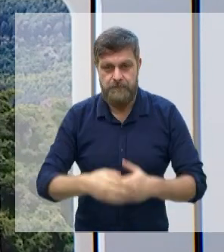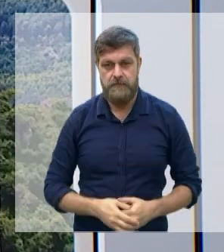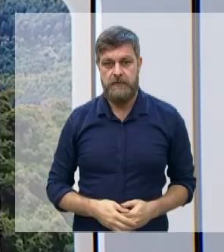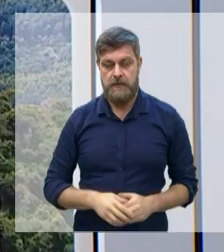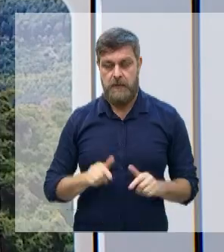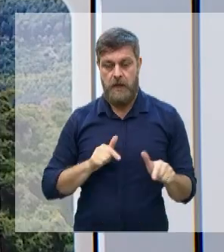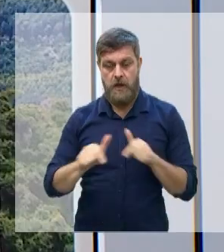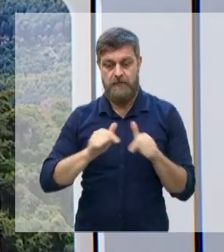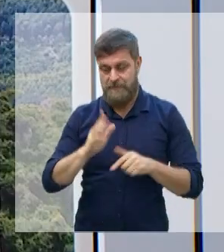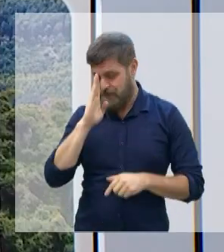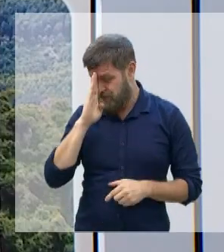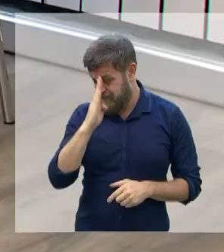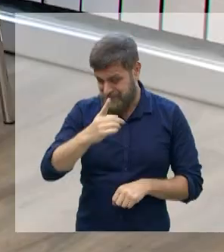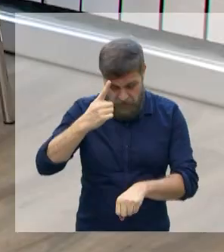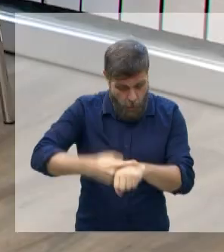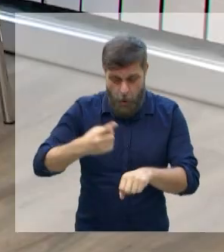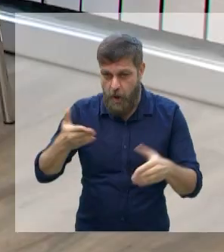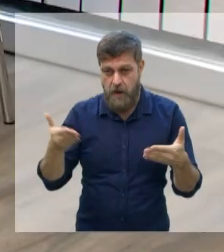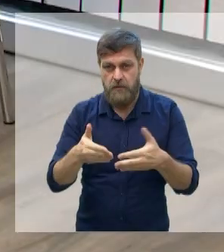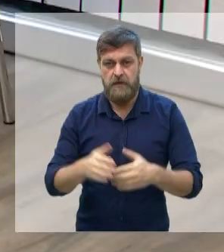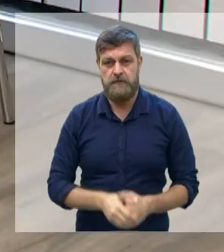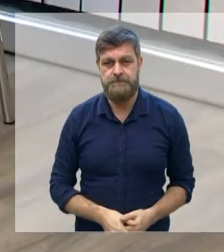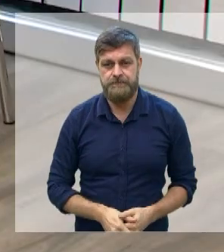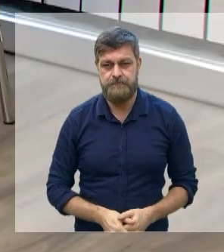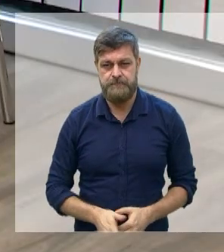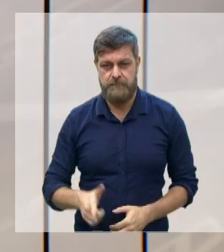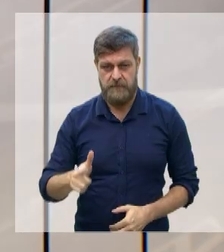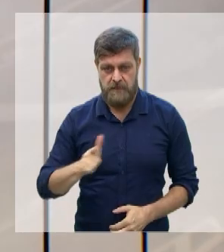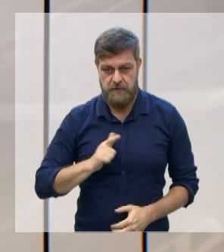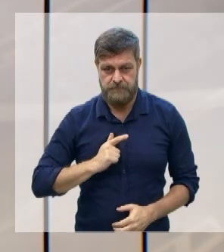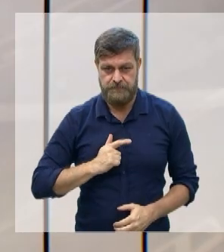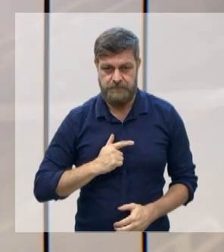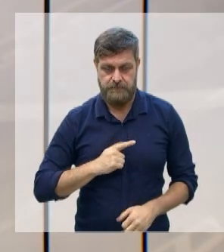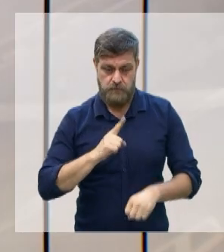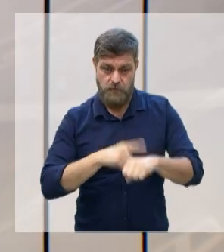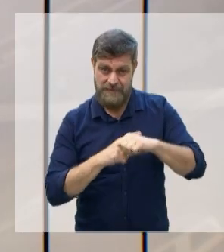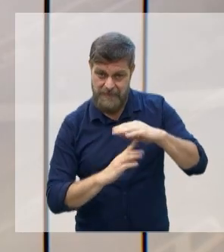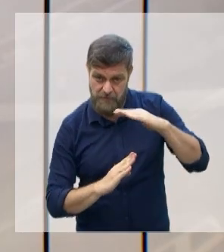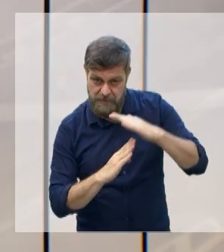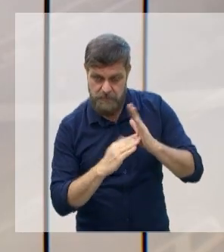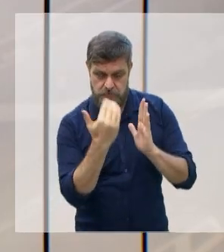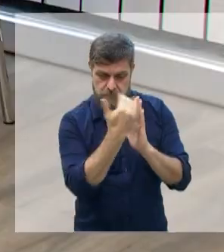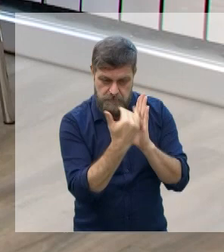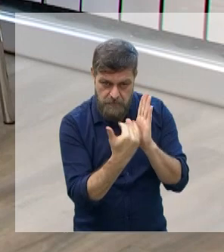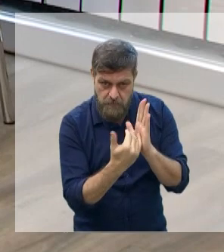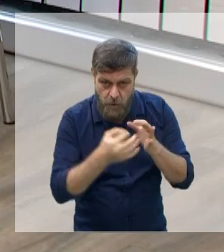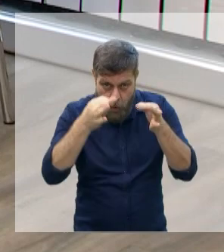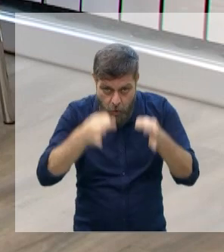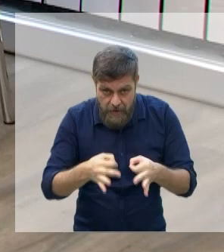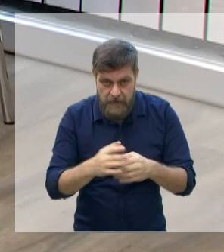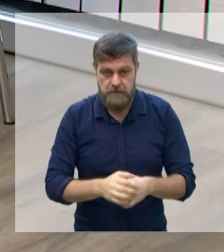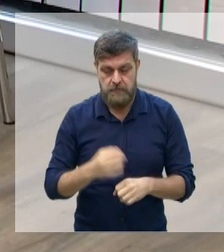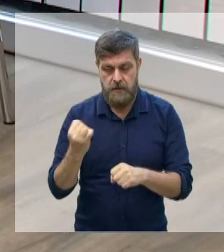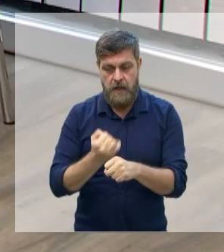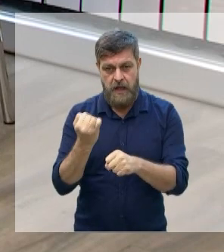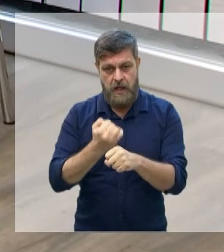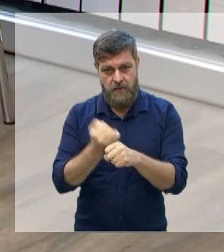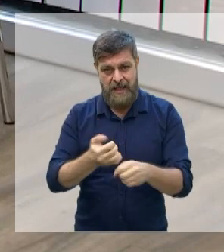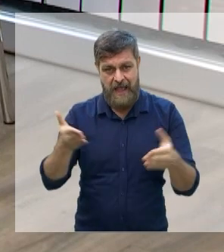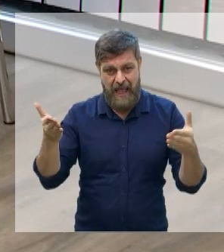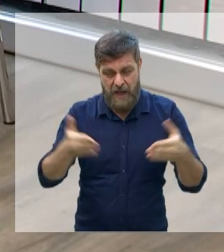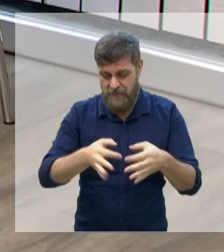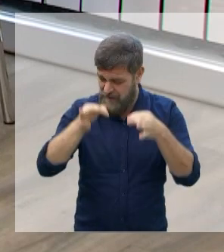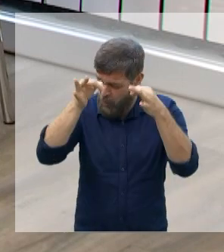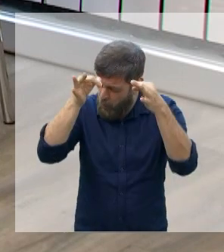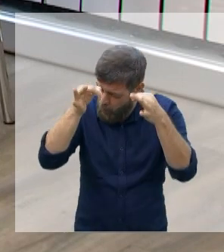que tem sido feito neste momento elas estão seguindo o cronograma ou algum atraso as obras nesse momento elas estão